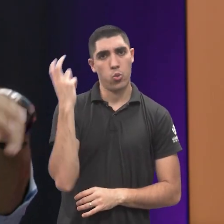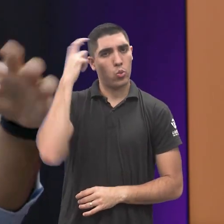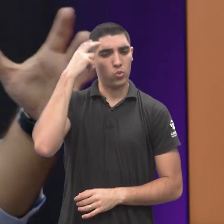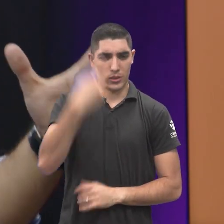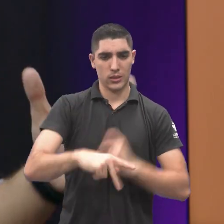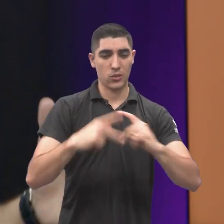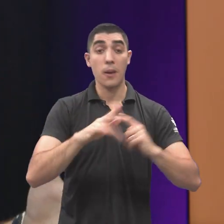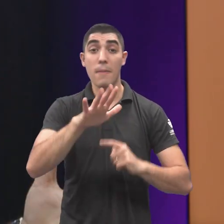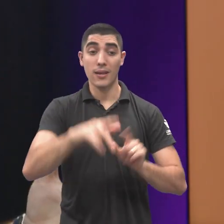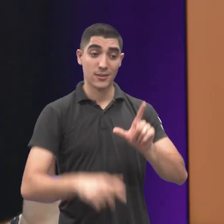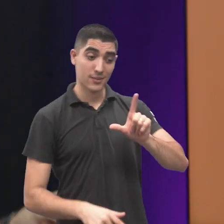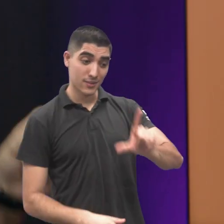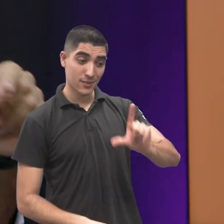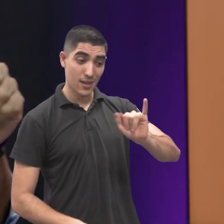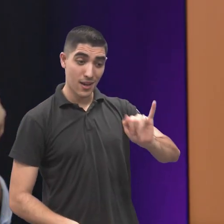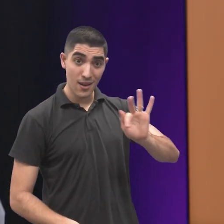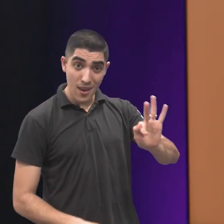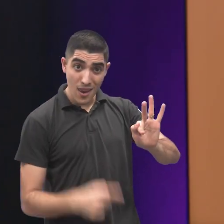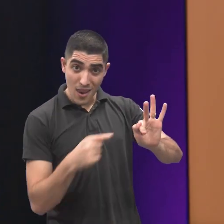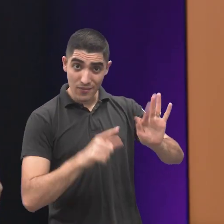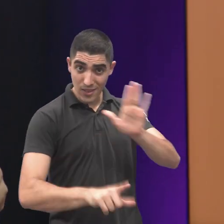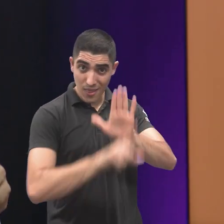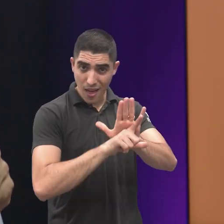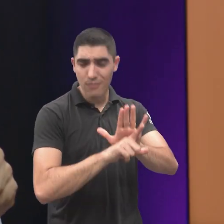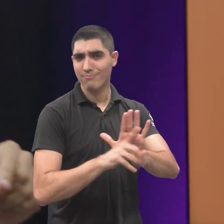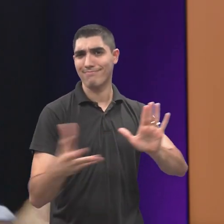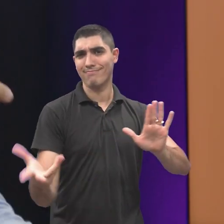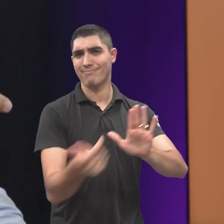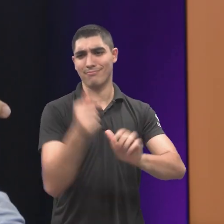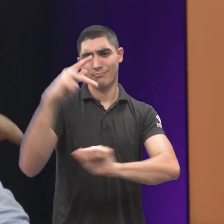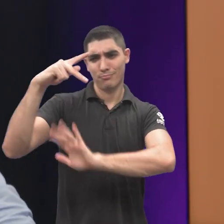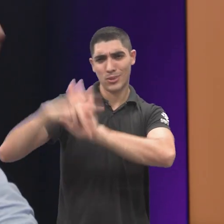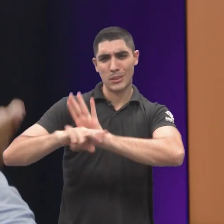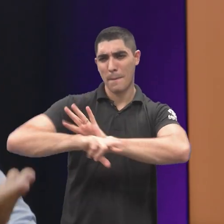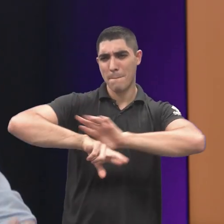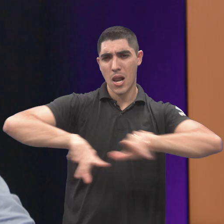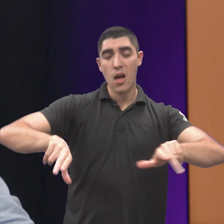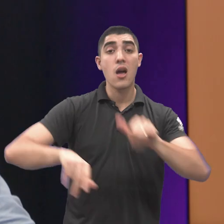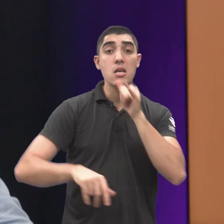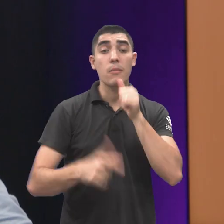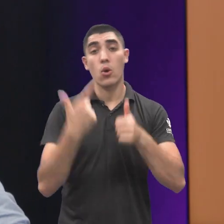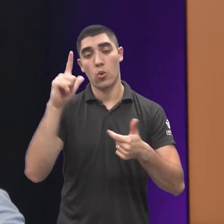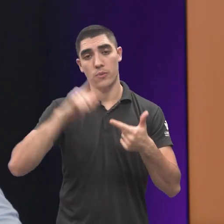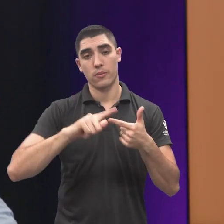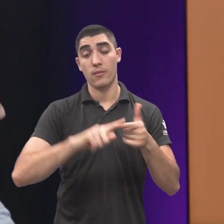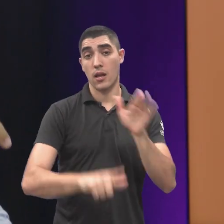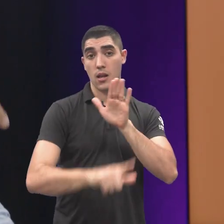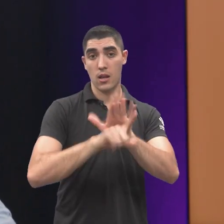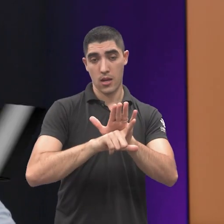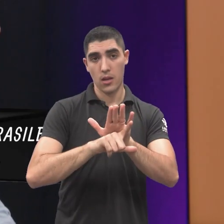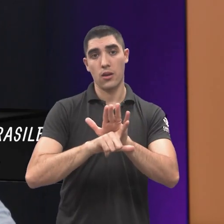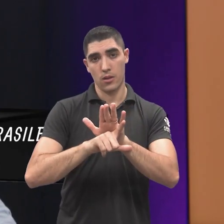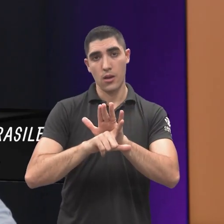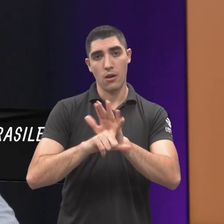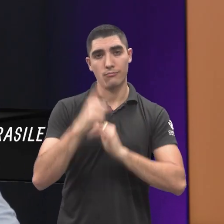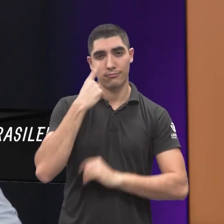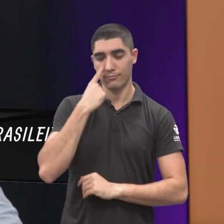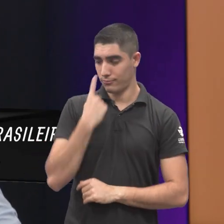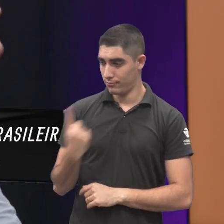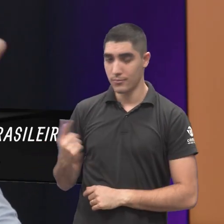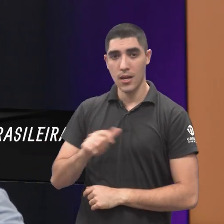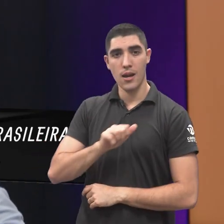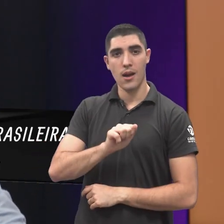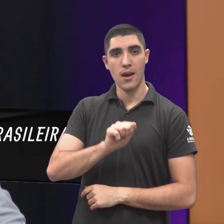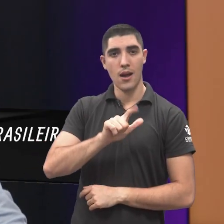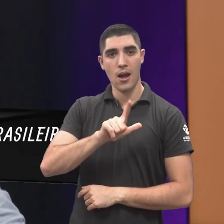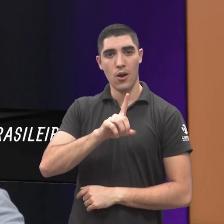abarca diversos projetos, e não só ela. Inclusive, eu vou citar aqui a Lei Aldir Blanc, que São José, e vou citar também a Paulo